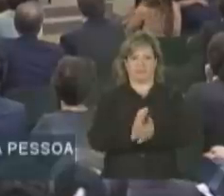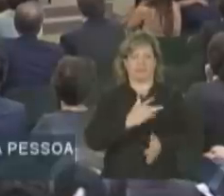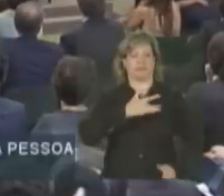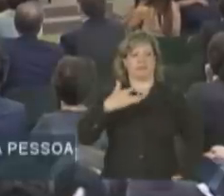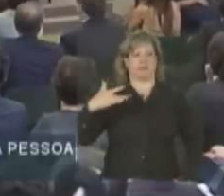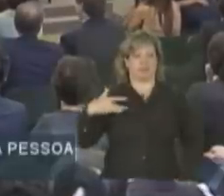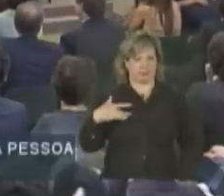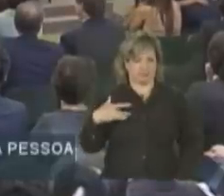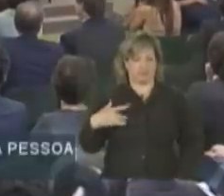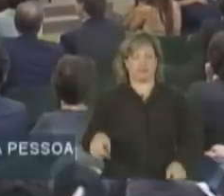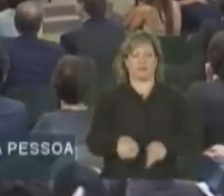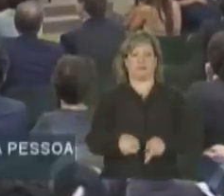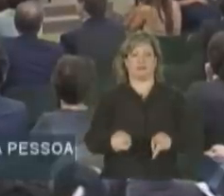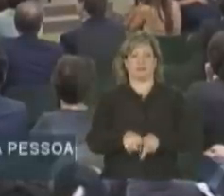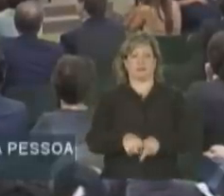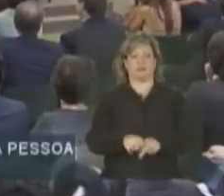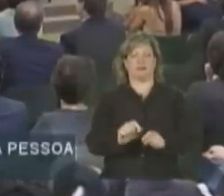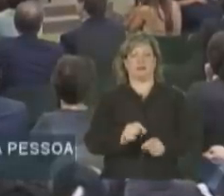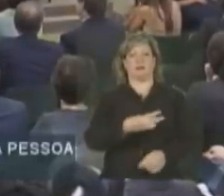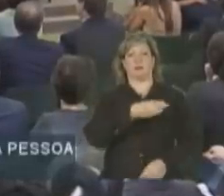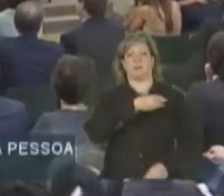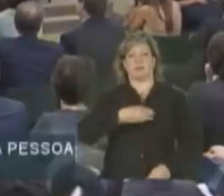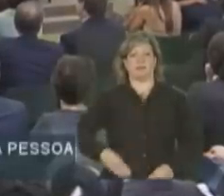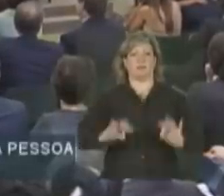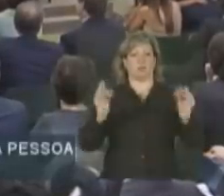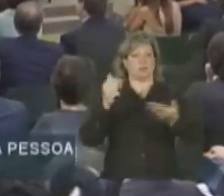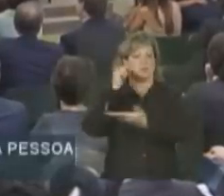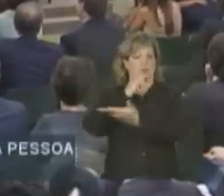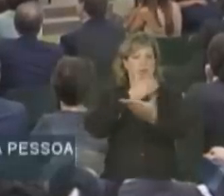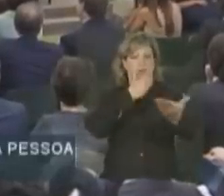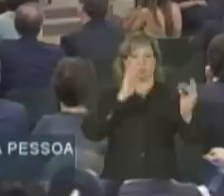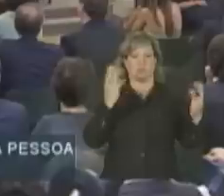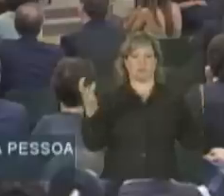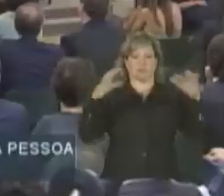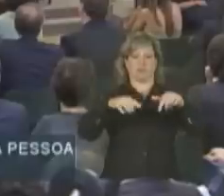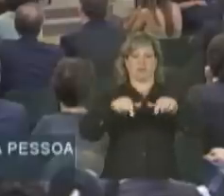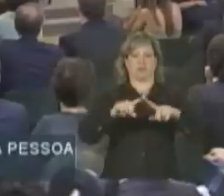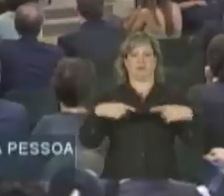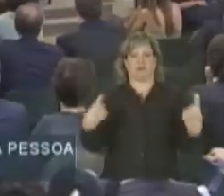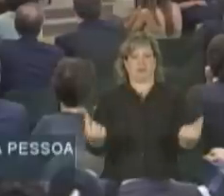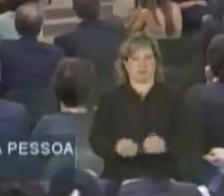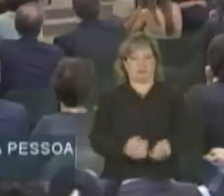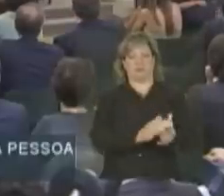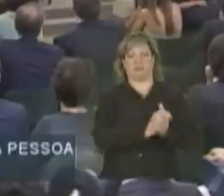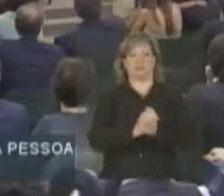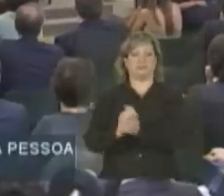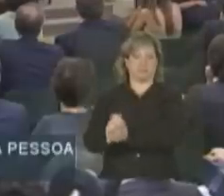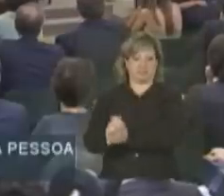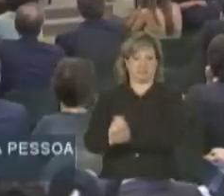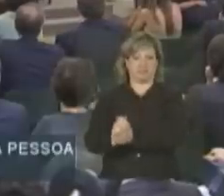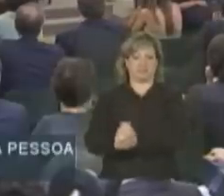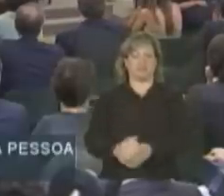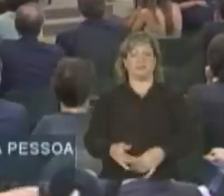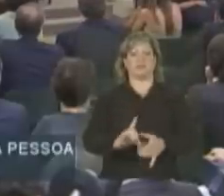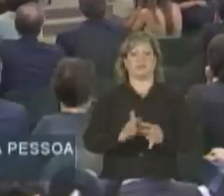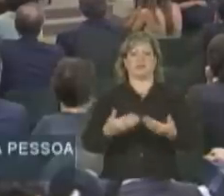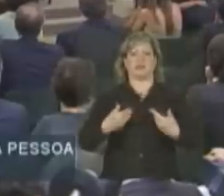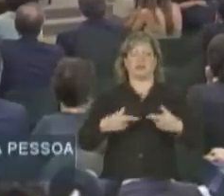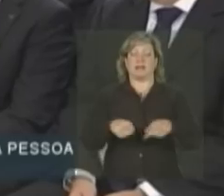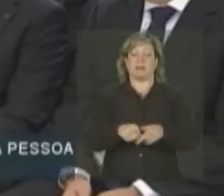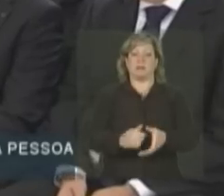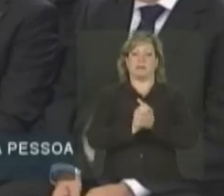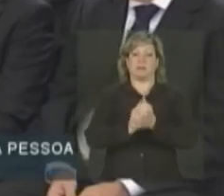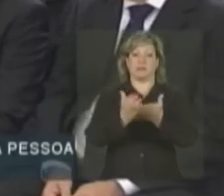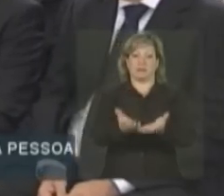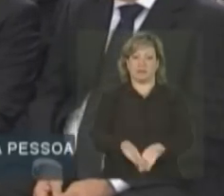Saúde, excelentíssimos senhores ministros e ministras que acompanham também essa solenidade, permitam-me também